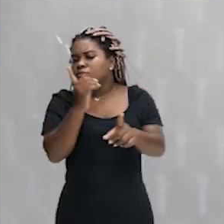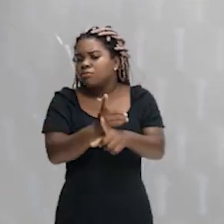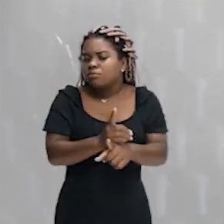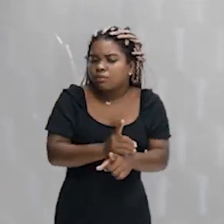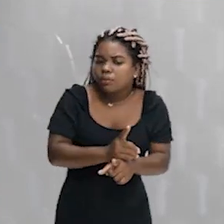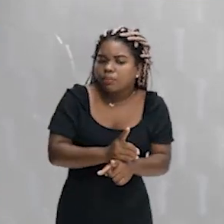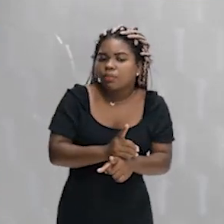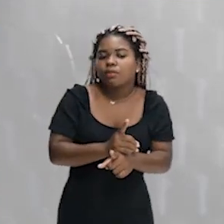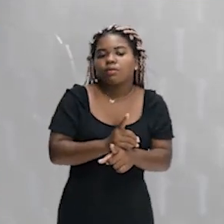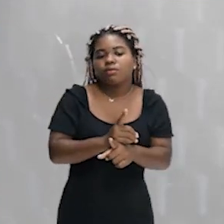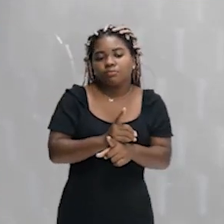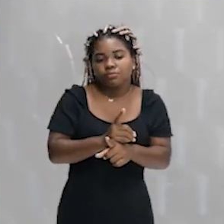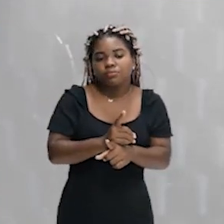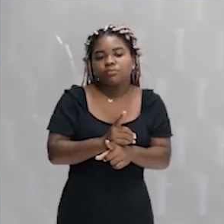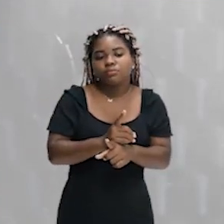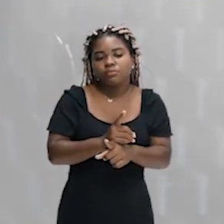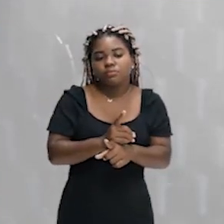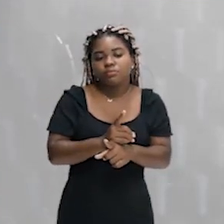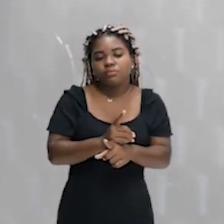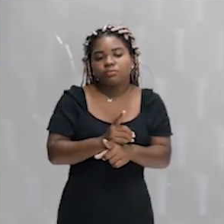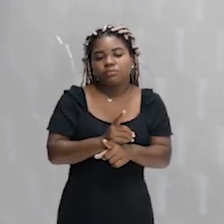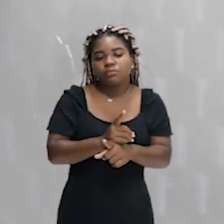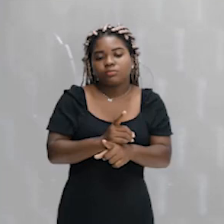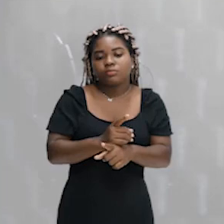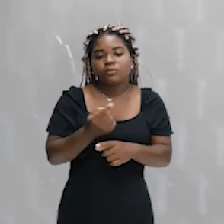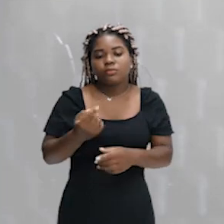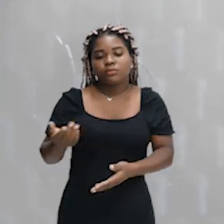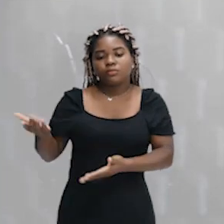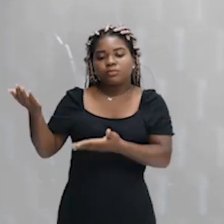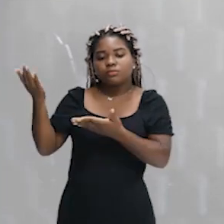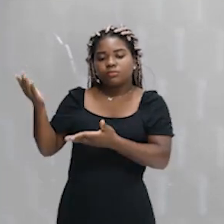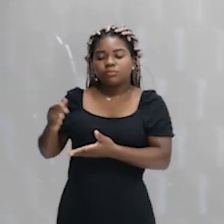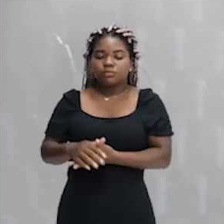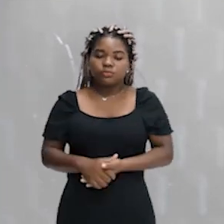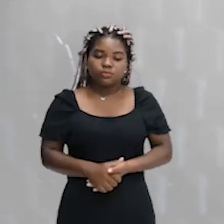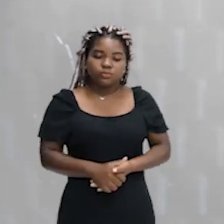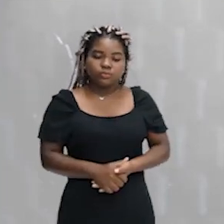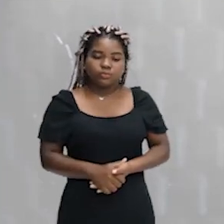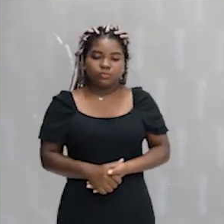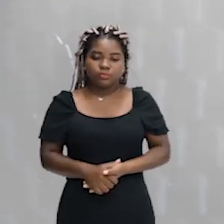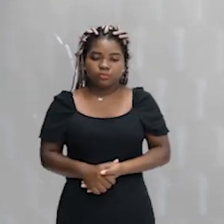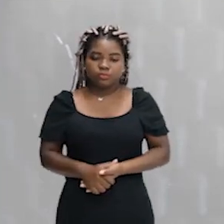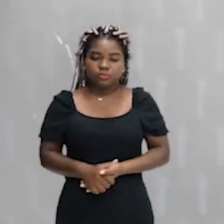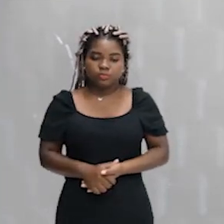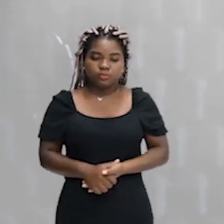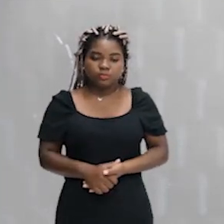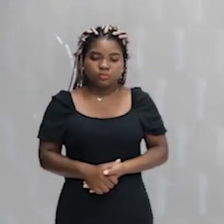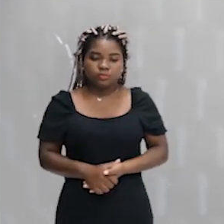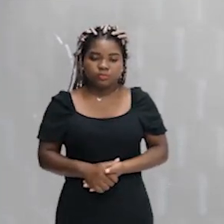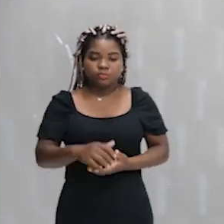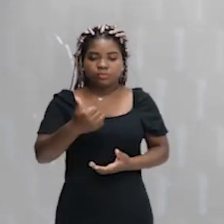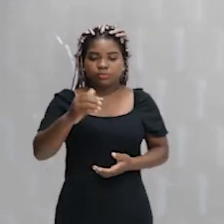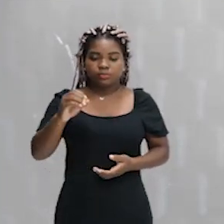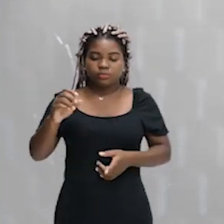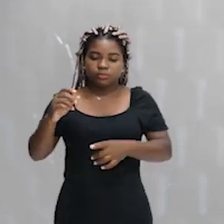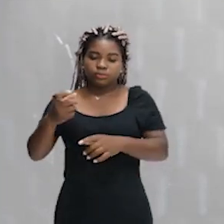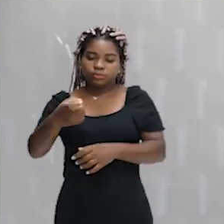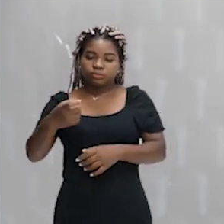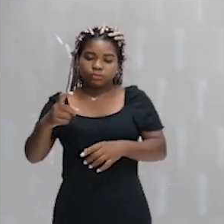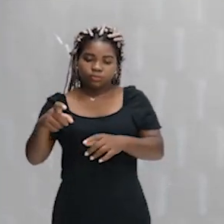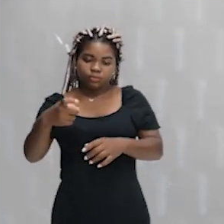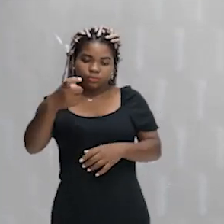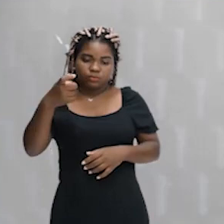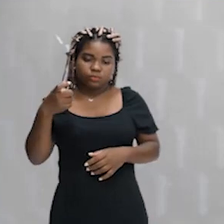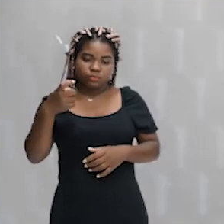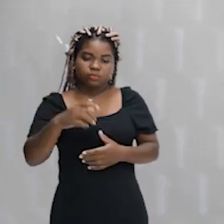caso específico, que no caso a gente já encontrou aqui, ó, P de x vai ser o 100 vezes o 2 elevado ao